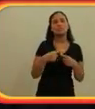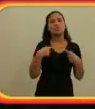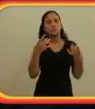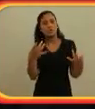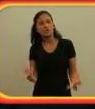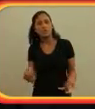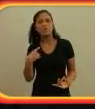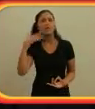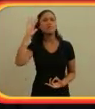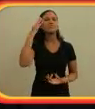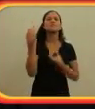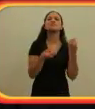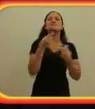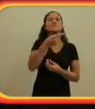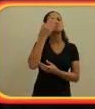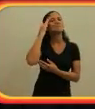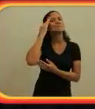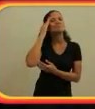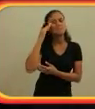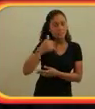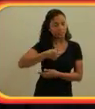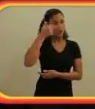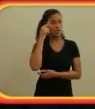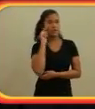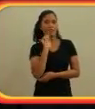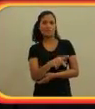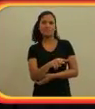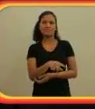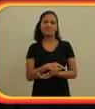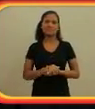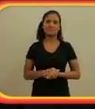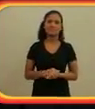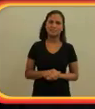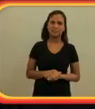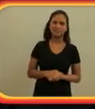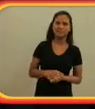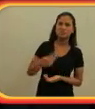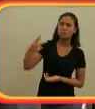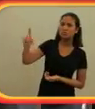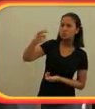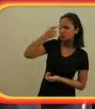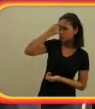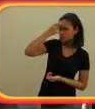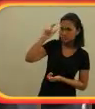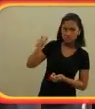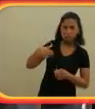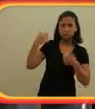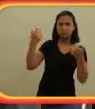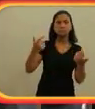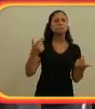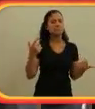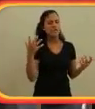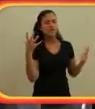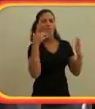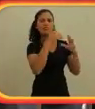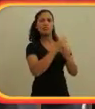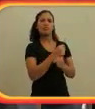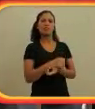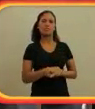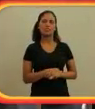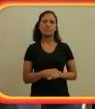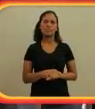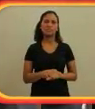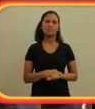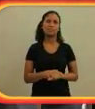Esse entendimento não é porque eu sou cadeirante, é que a yoga e a meditação levam você a ter um entendimento maior do que você é. A sua